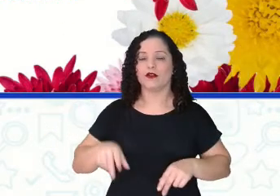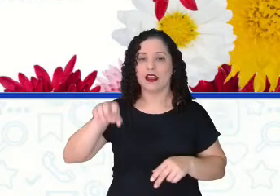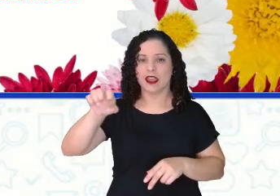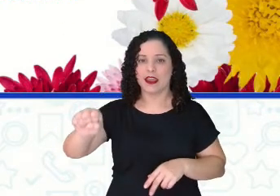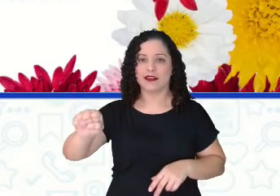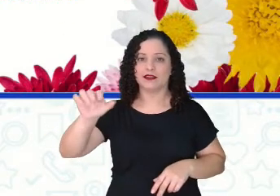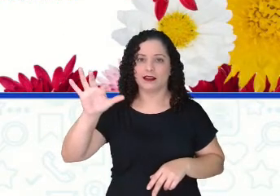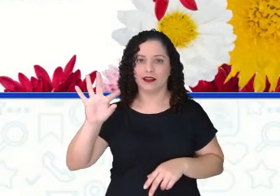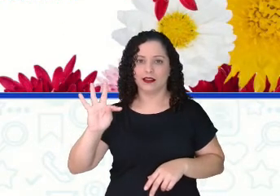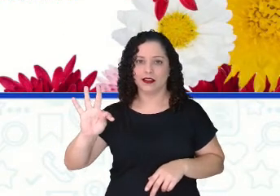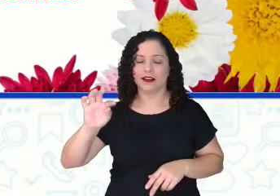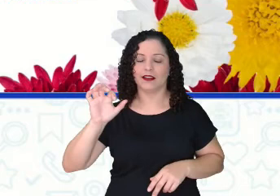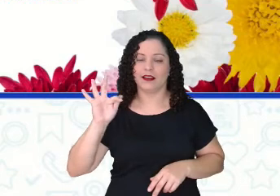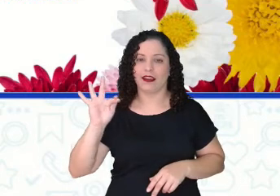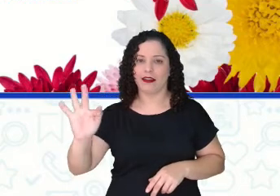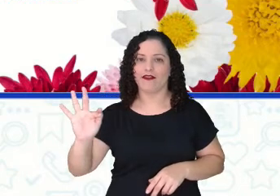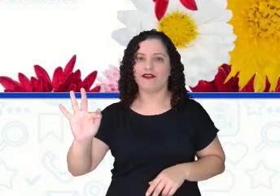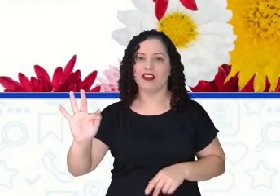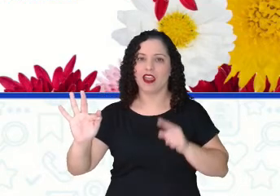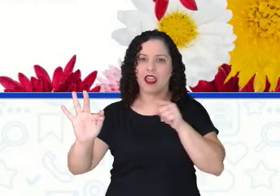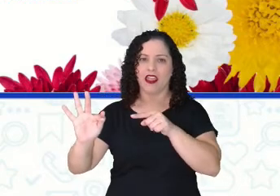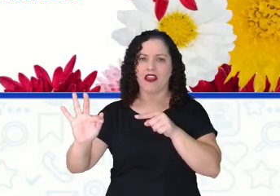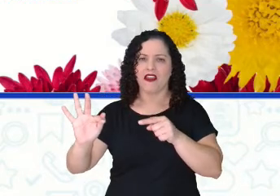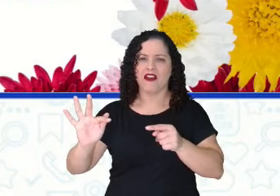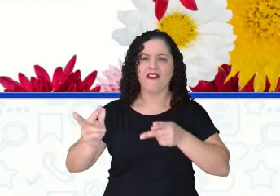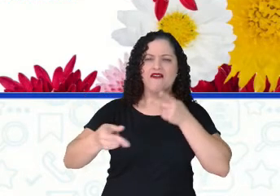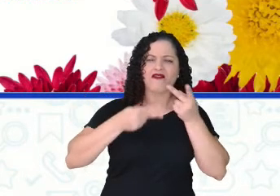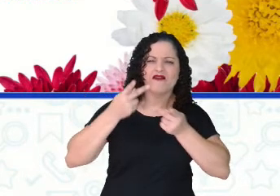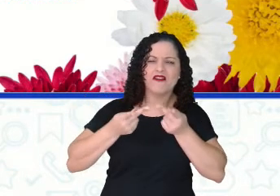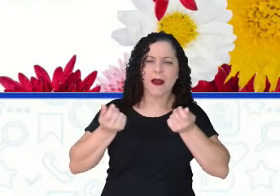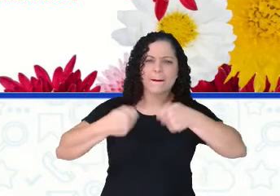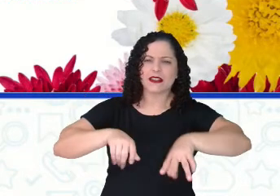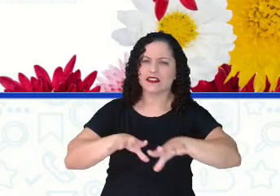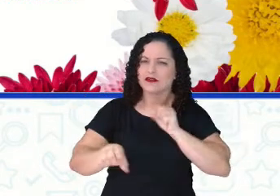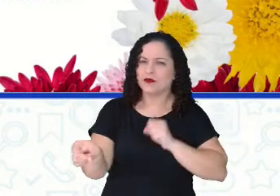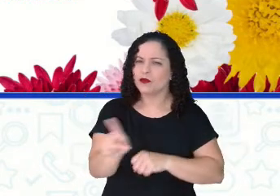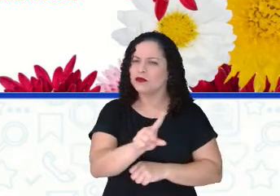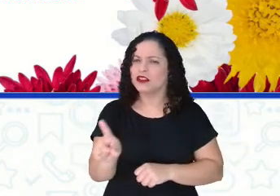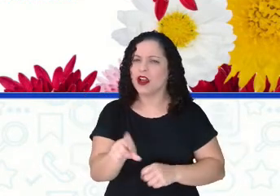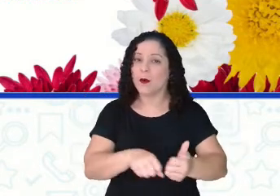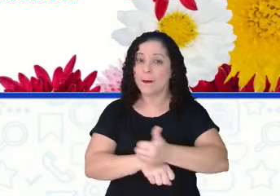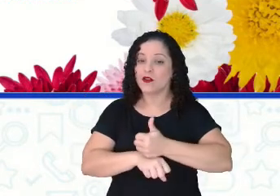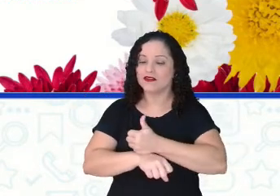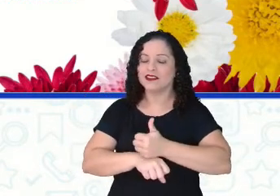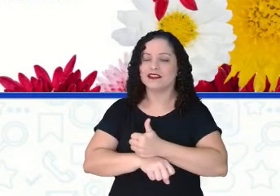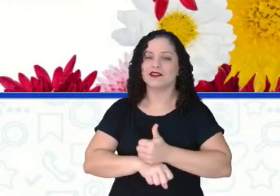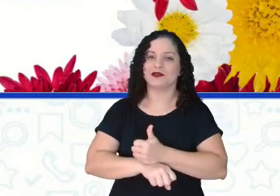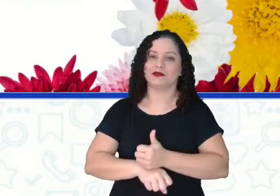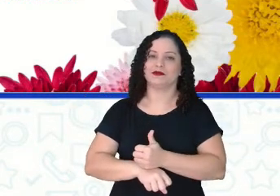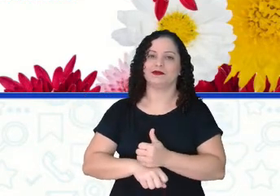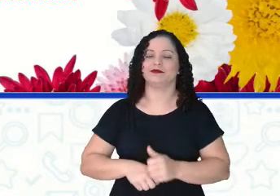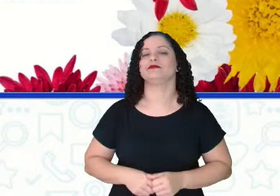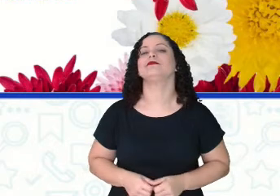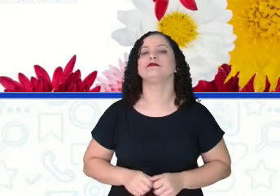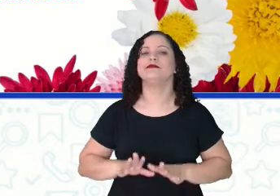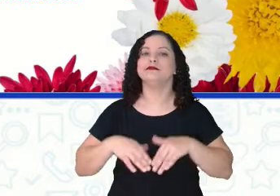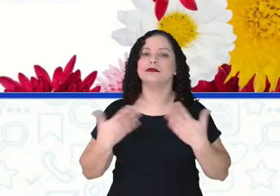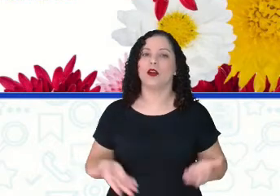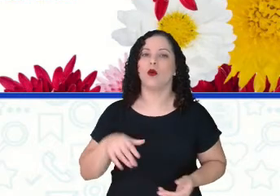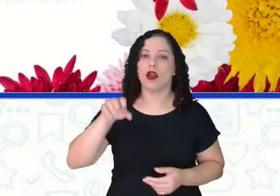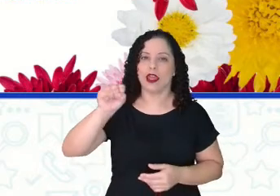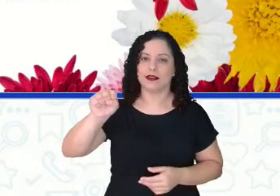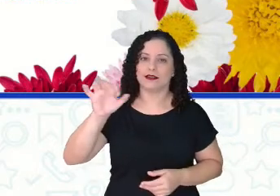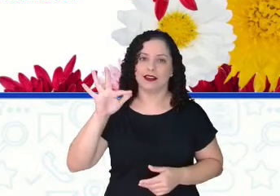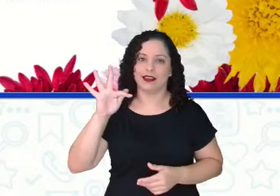à não necessidade de diploma para o exercício da profissão. Então, o